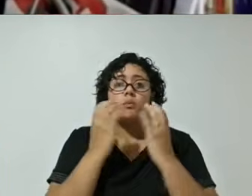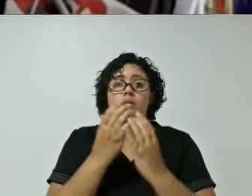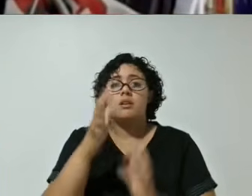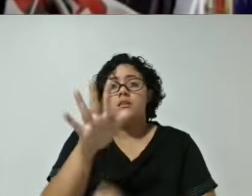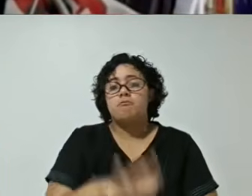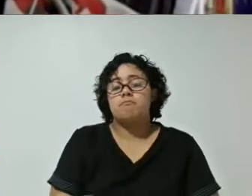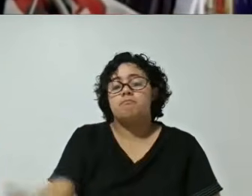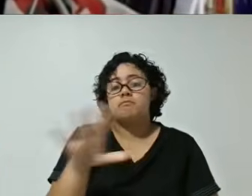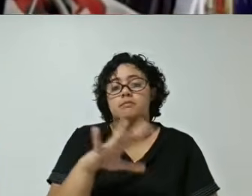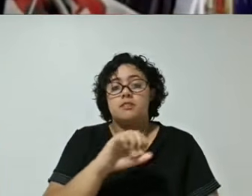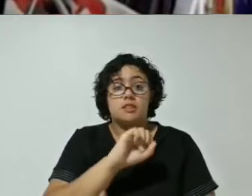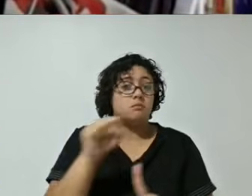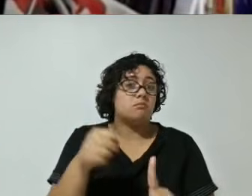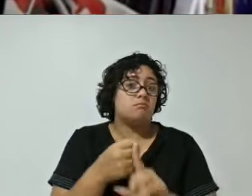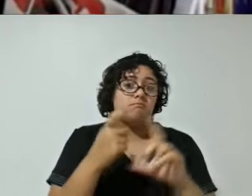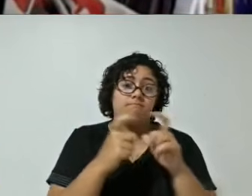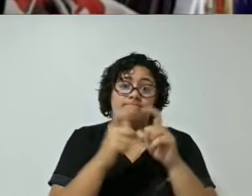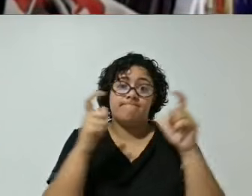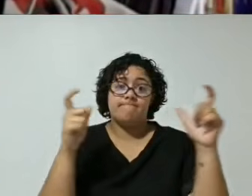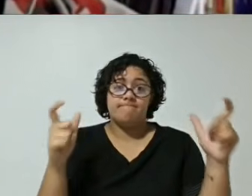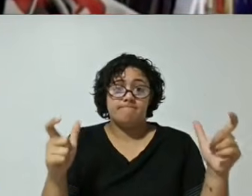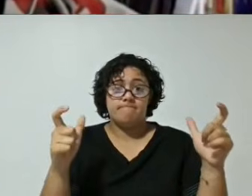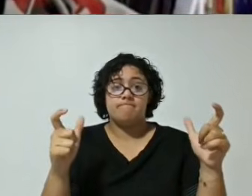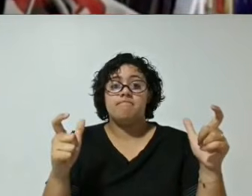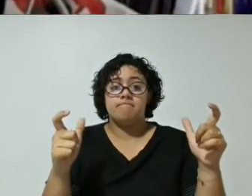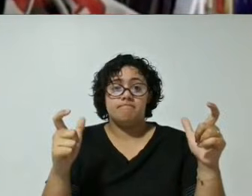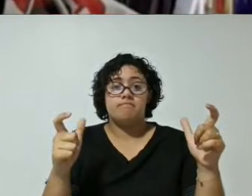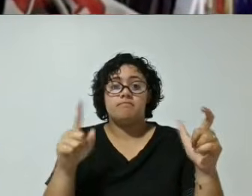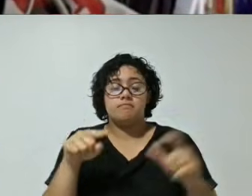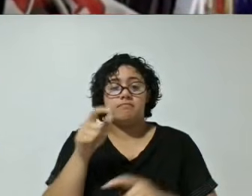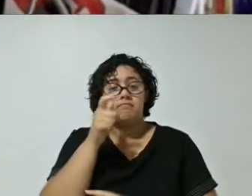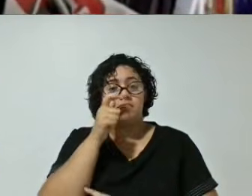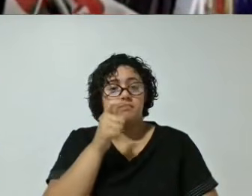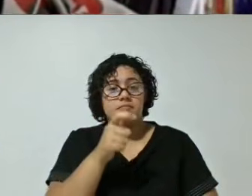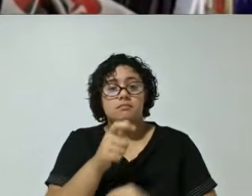impacto muito grande, né? Uhum, E é interessante que